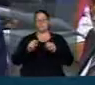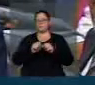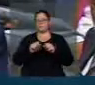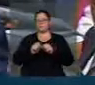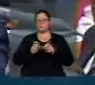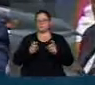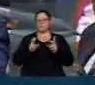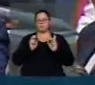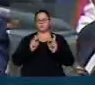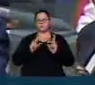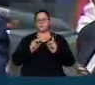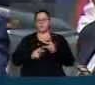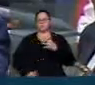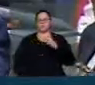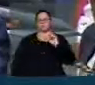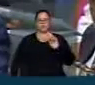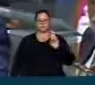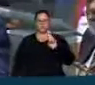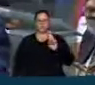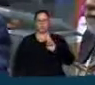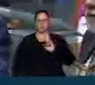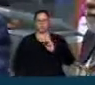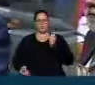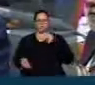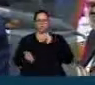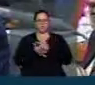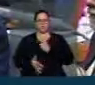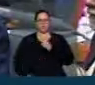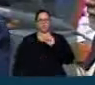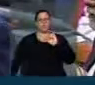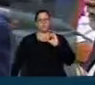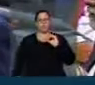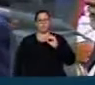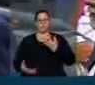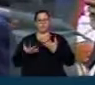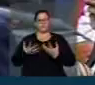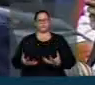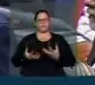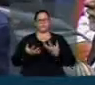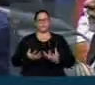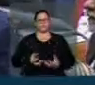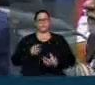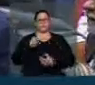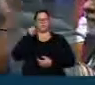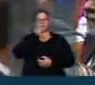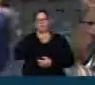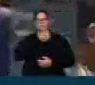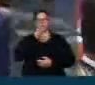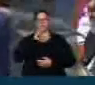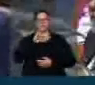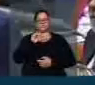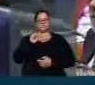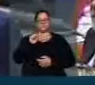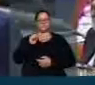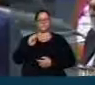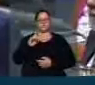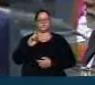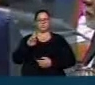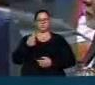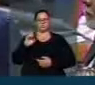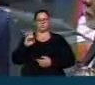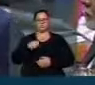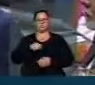R$ 40, dava para comprar 8 sacos de adubo. Hoje, quando o preço da caixa de tomate chegou a R$ 100, você só